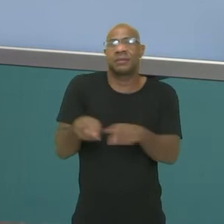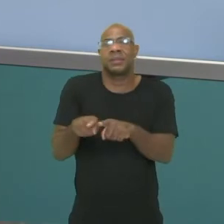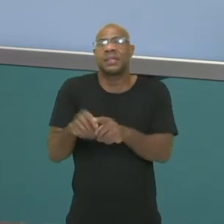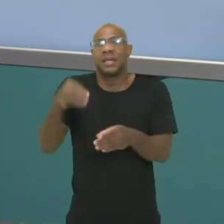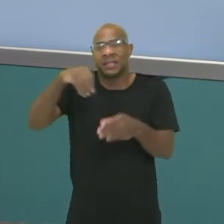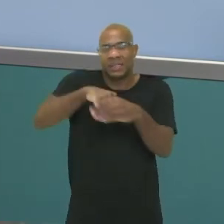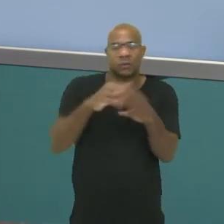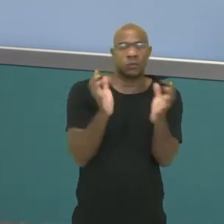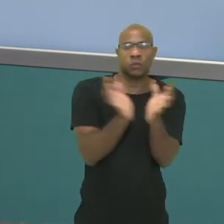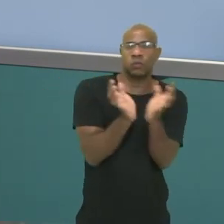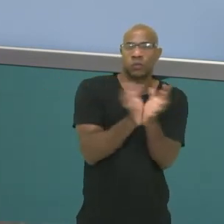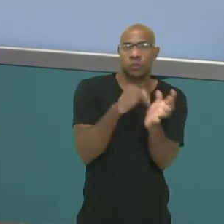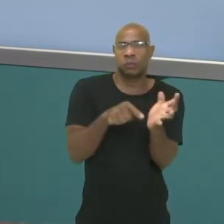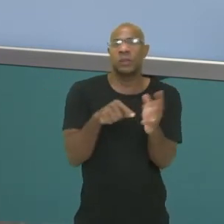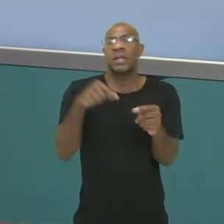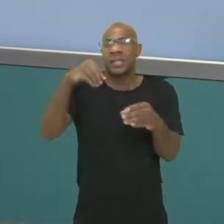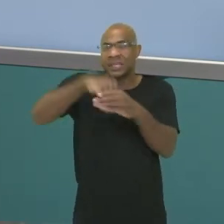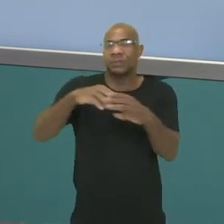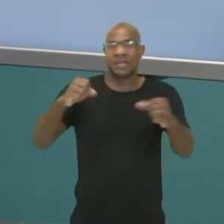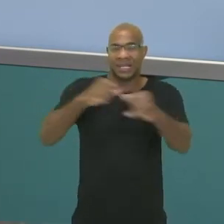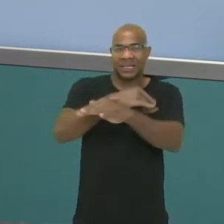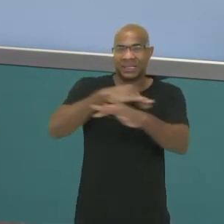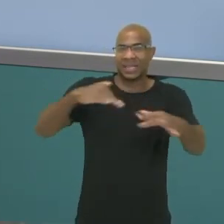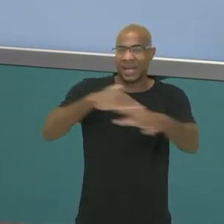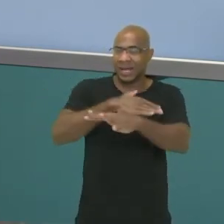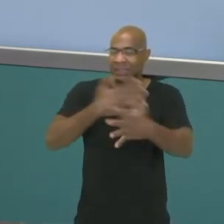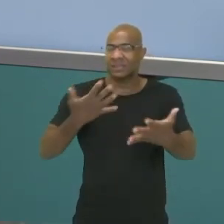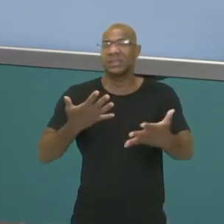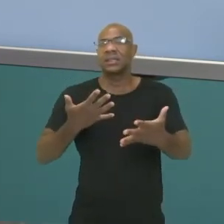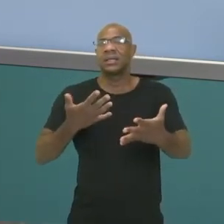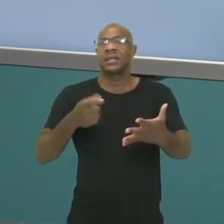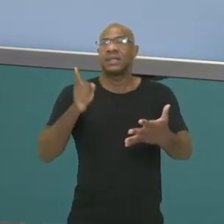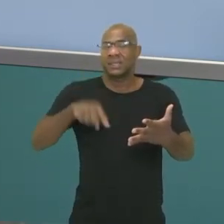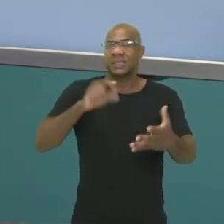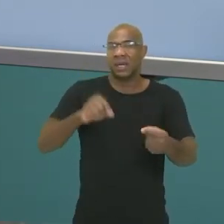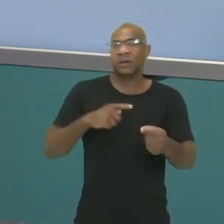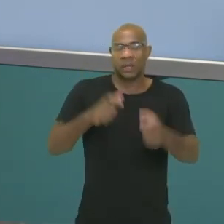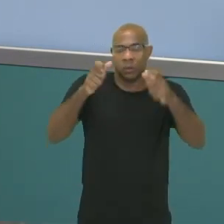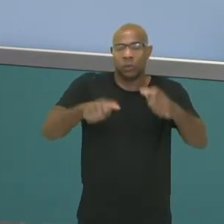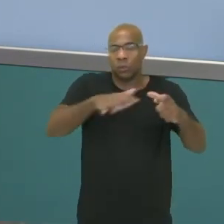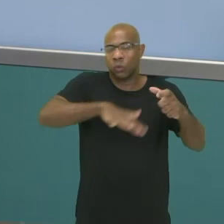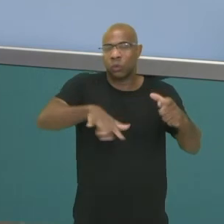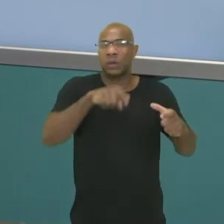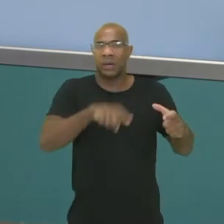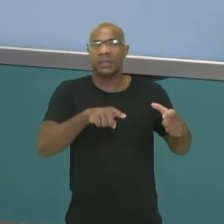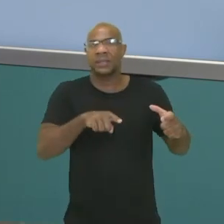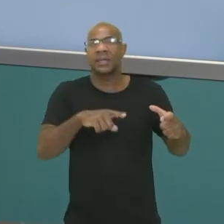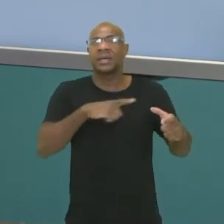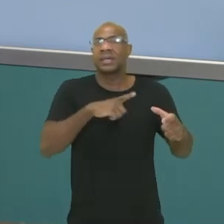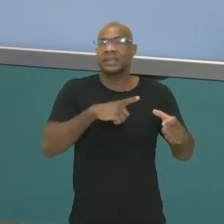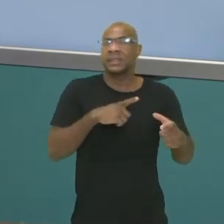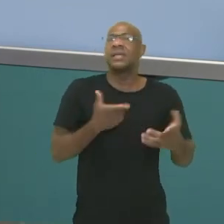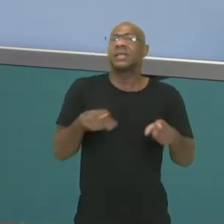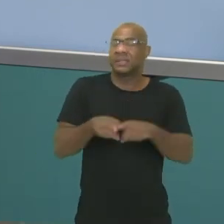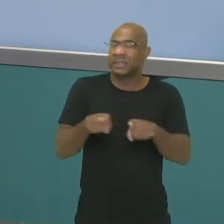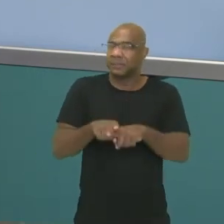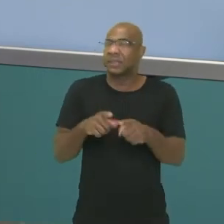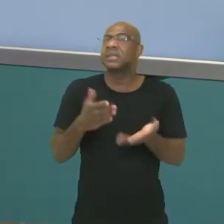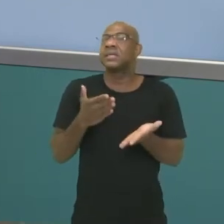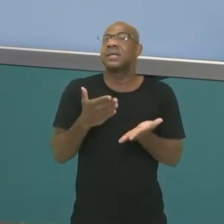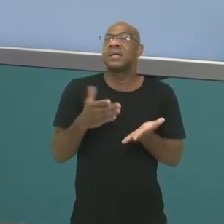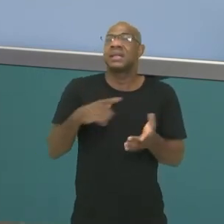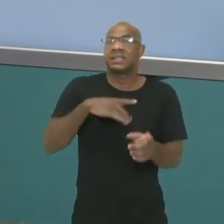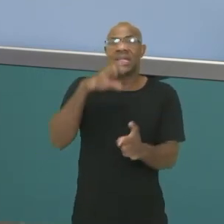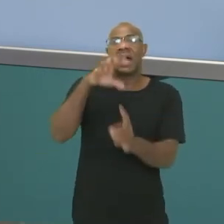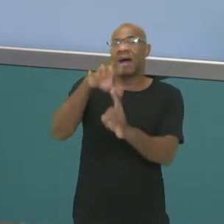dentro dos aspectos urbanos, que são meios e que são espaços que acabam auxiliando na reprodução dessas diferenças,